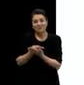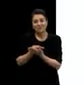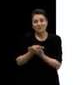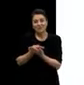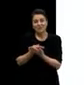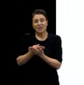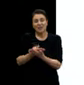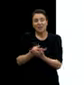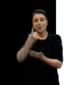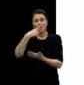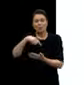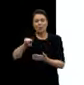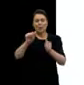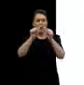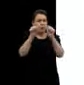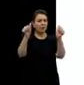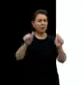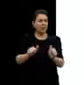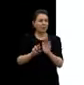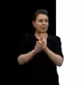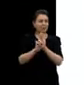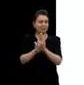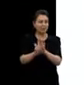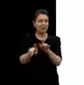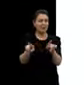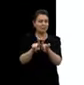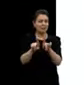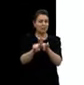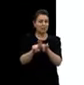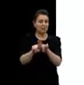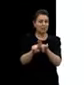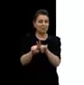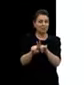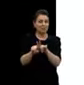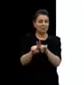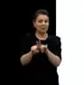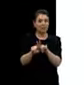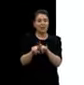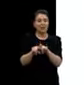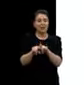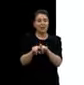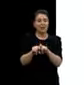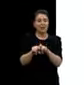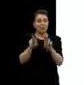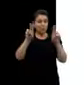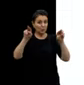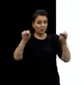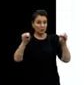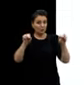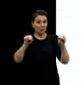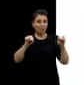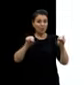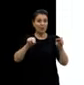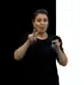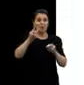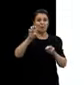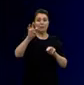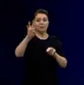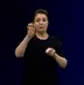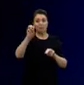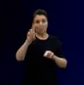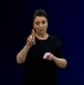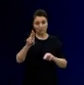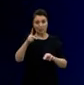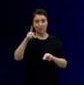Aqui uma outra figura representando também essa questão. O vetor do plasmídio na